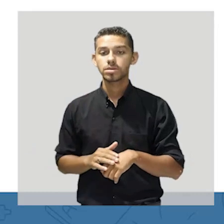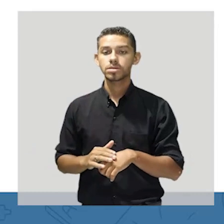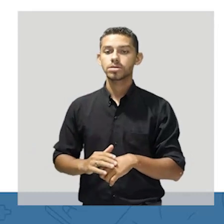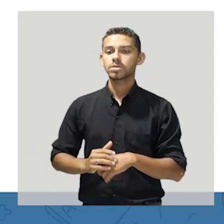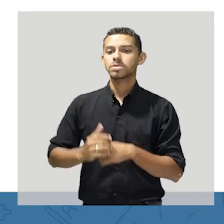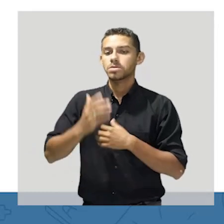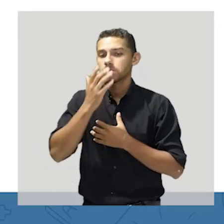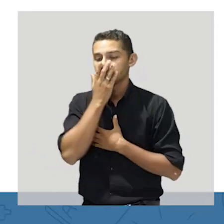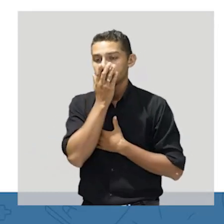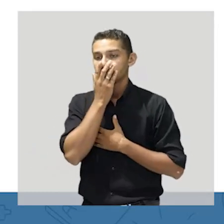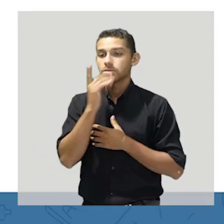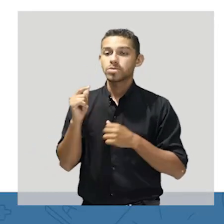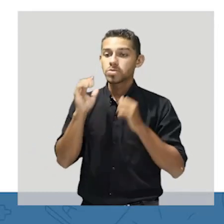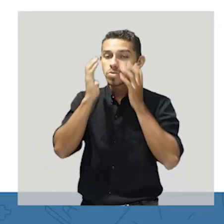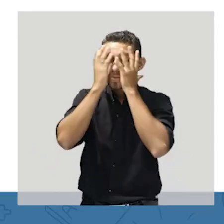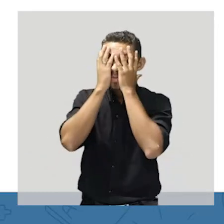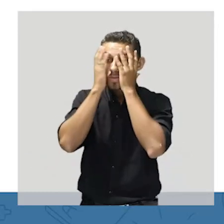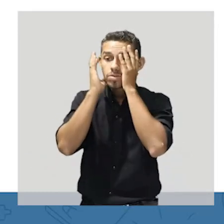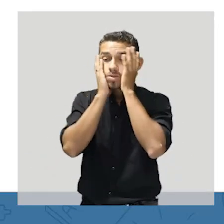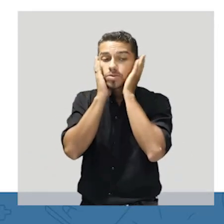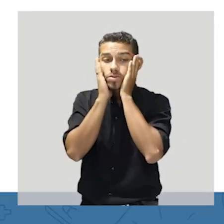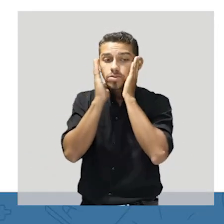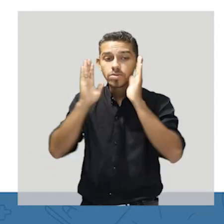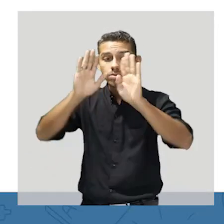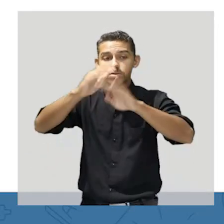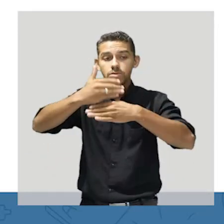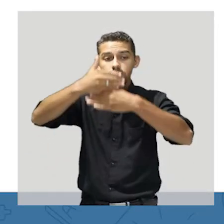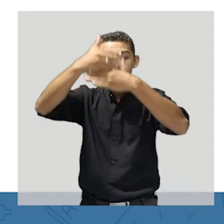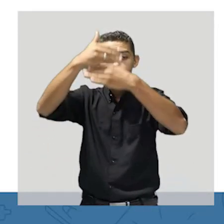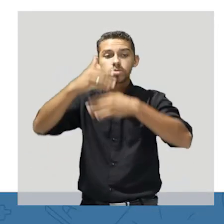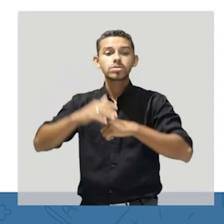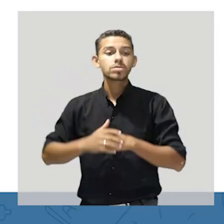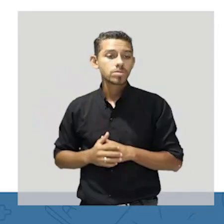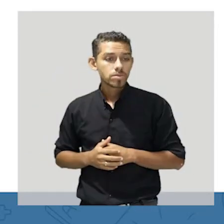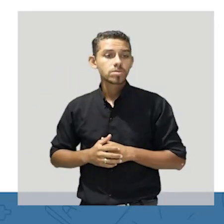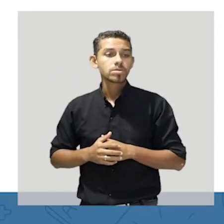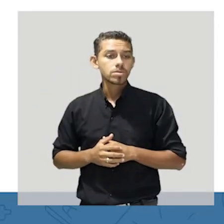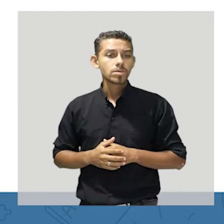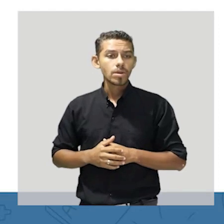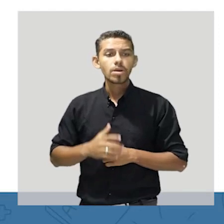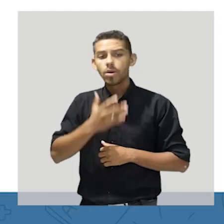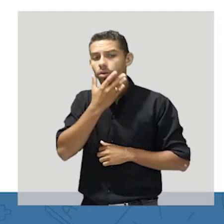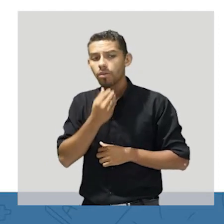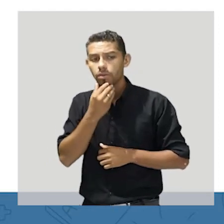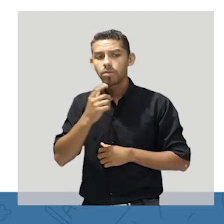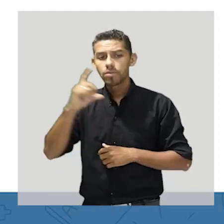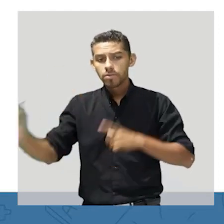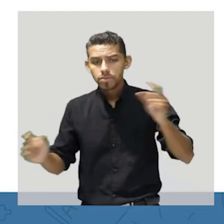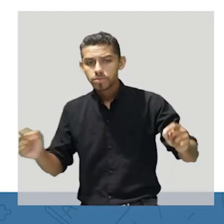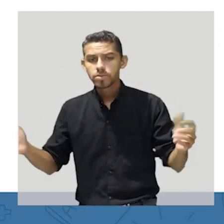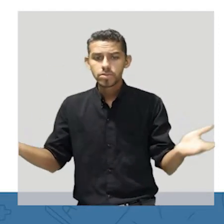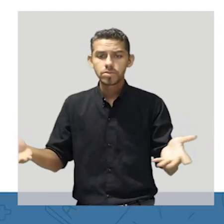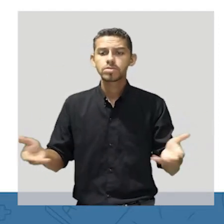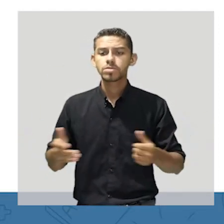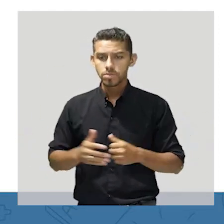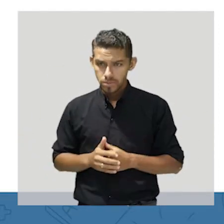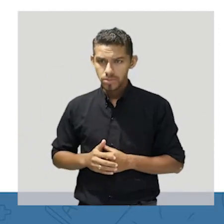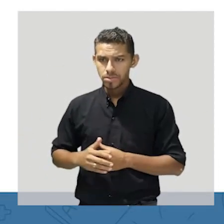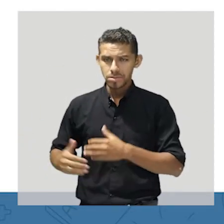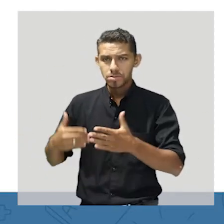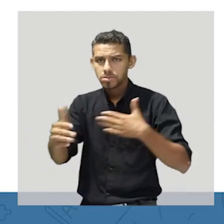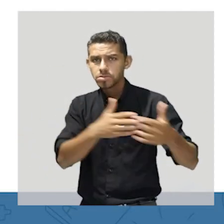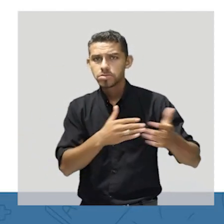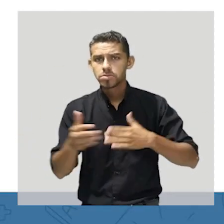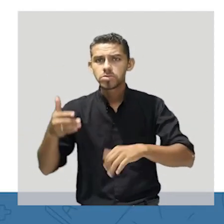mãos no rosto encolhido na parede sem pernas falava ele vai sair daqui agora ia mesmo vai se meter em qualquer